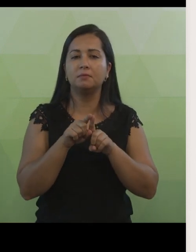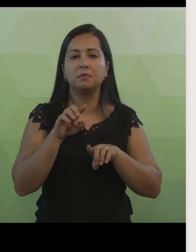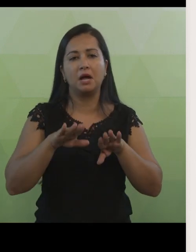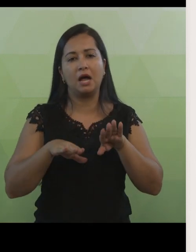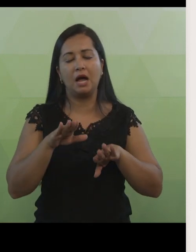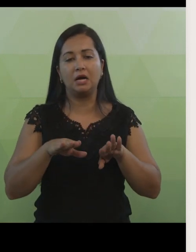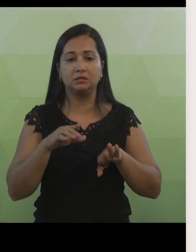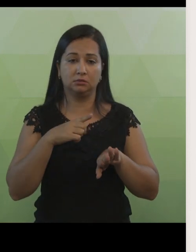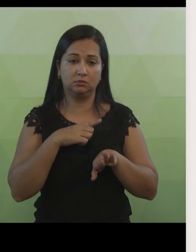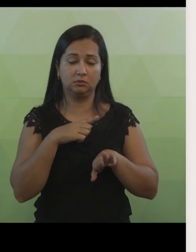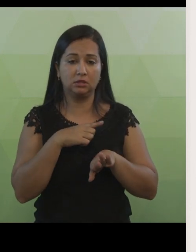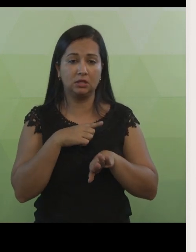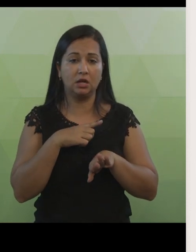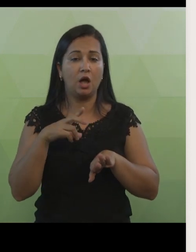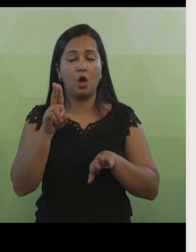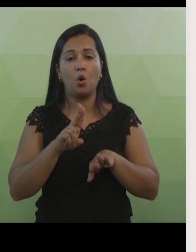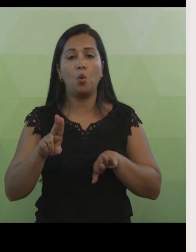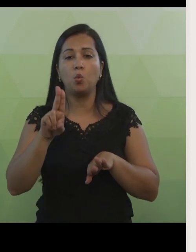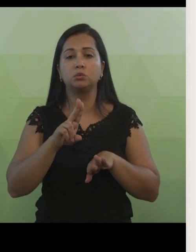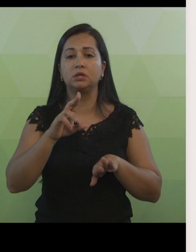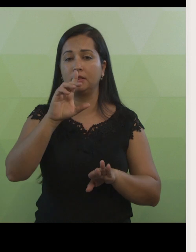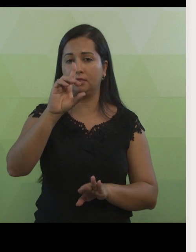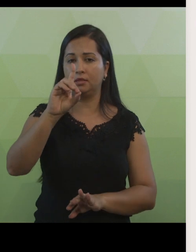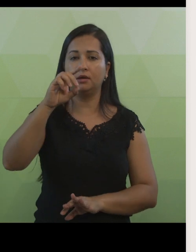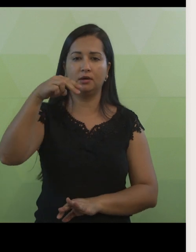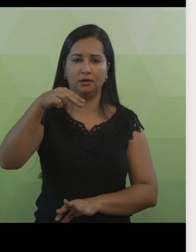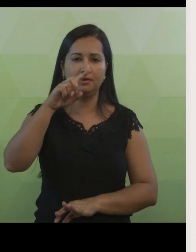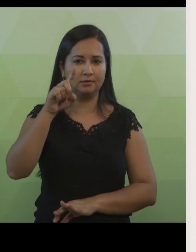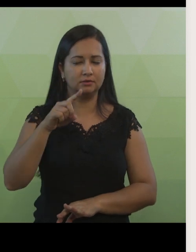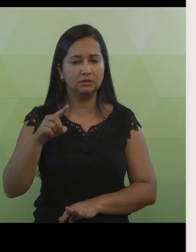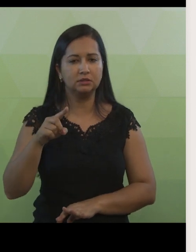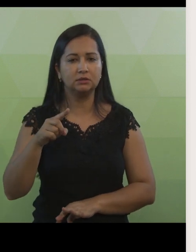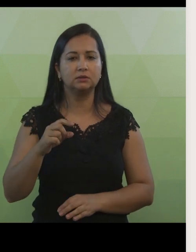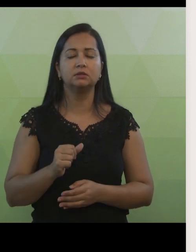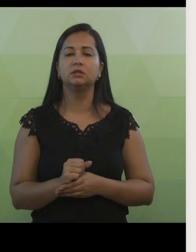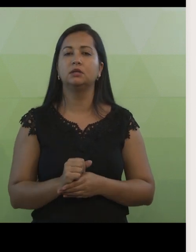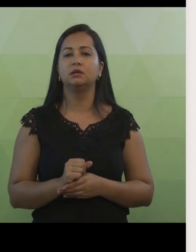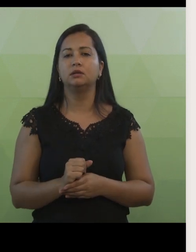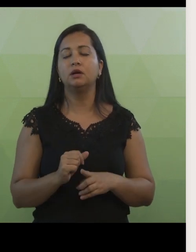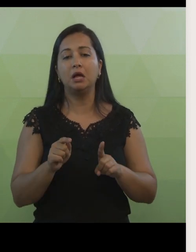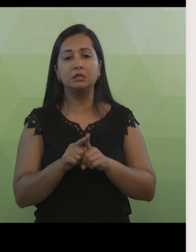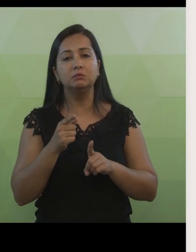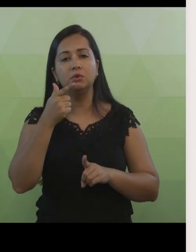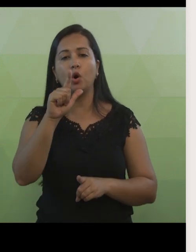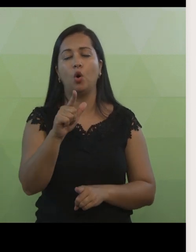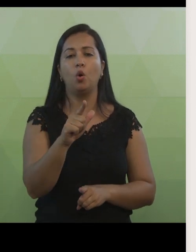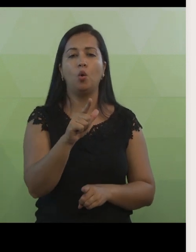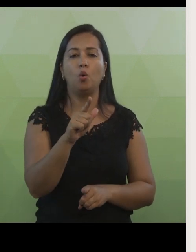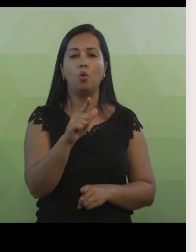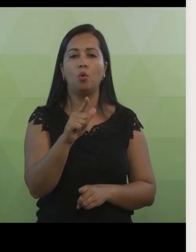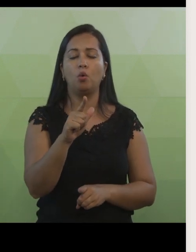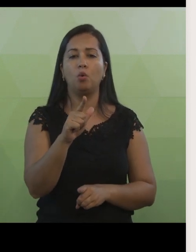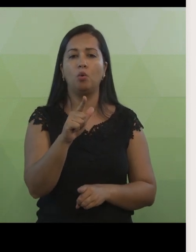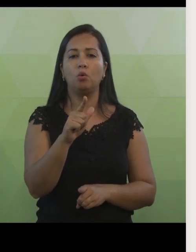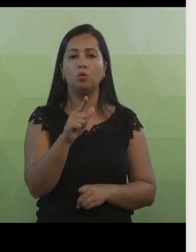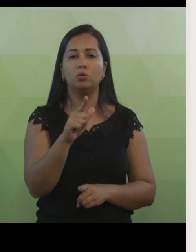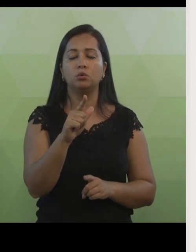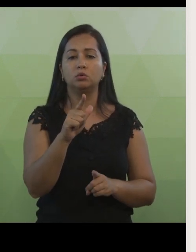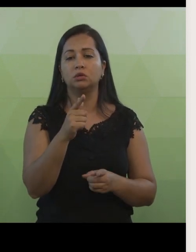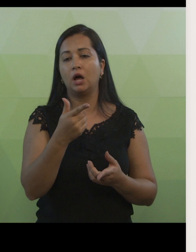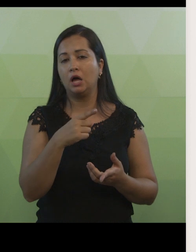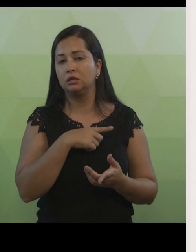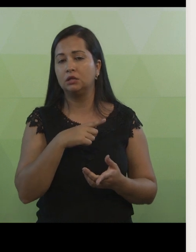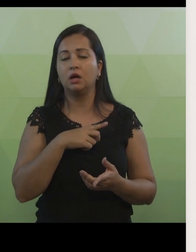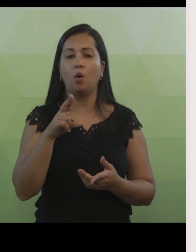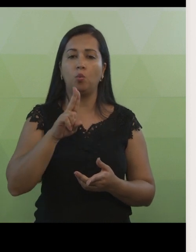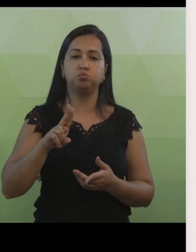internet. A outra é utilizar uma área desmilitarizada, ou seja, conhecido como DMZ. E ainda tem a opção